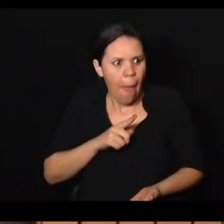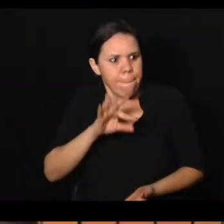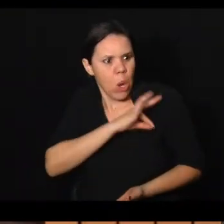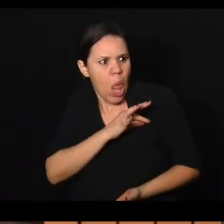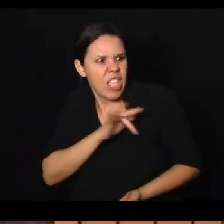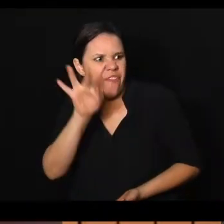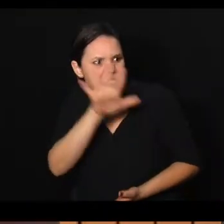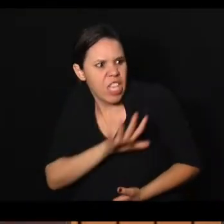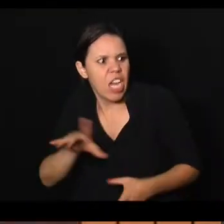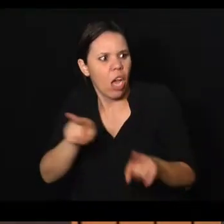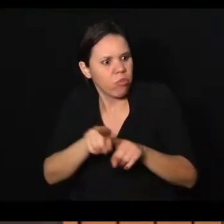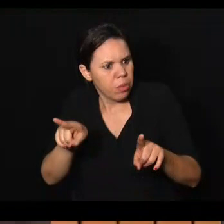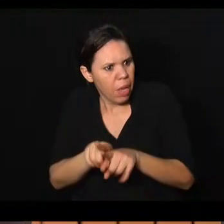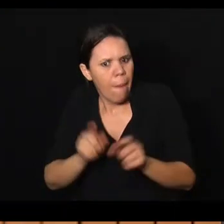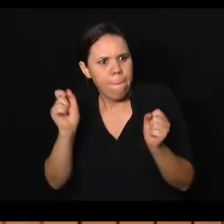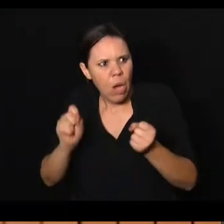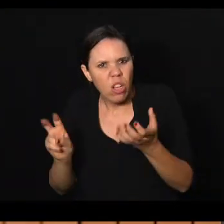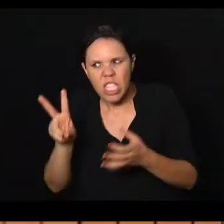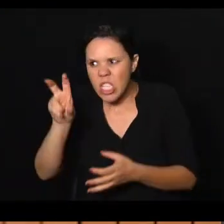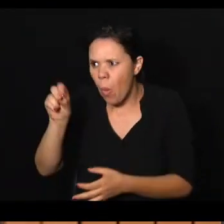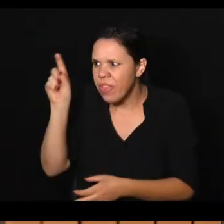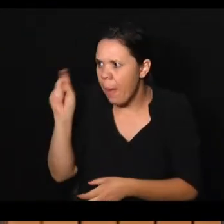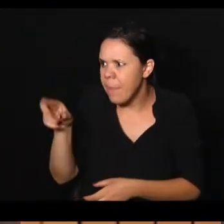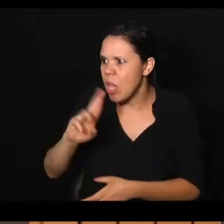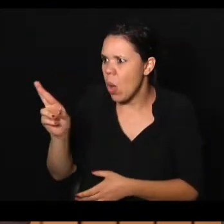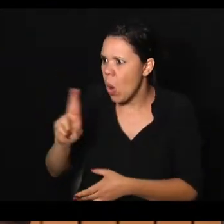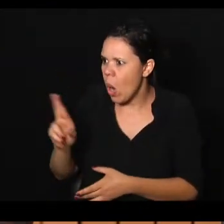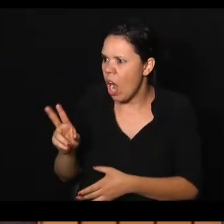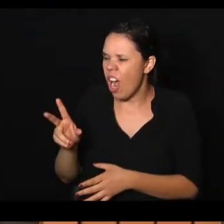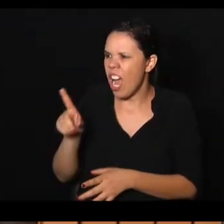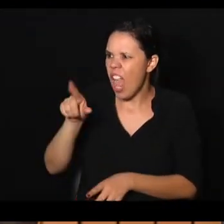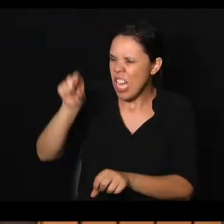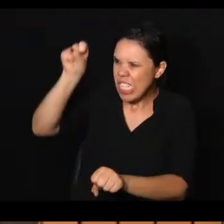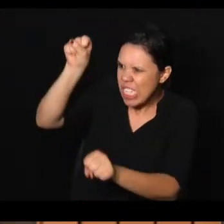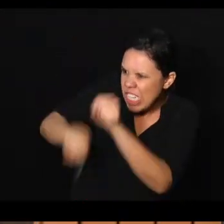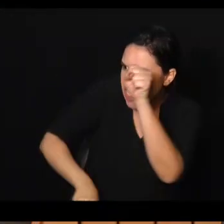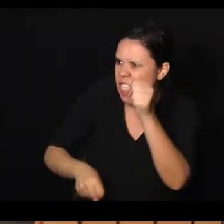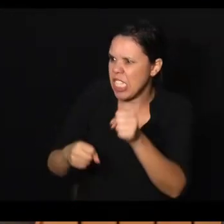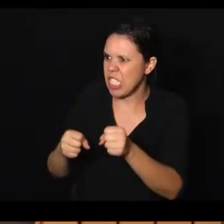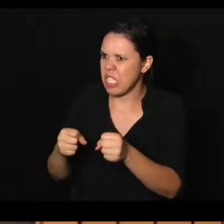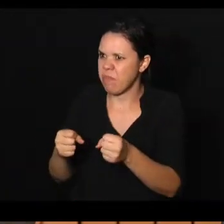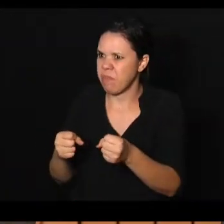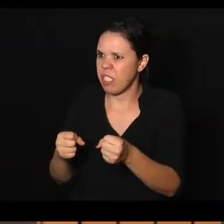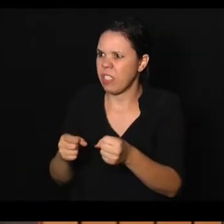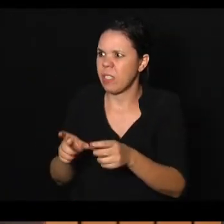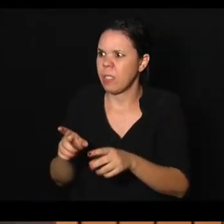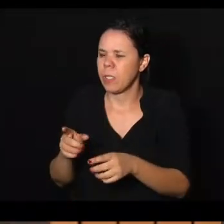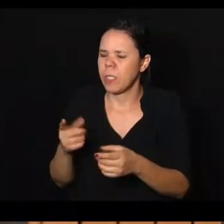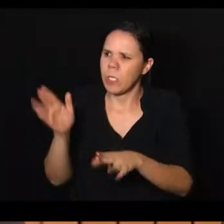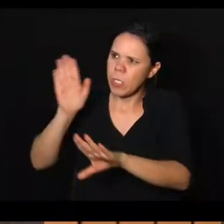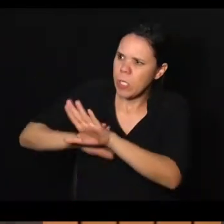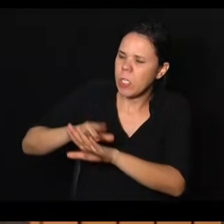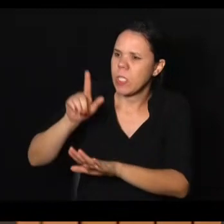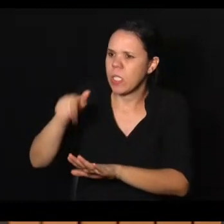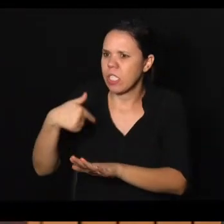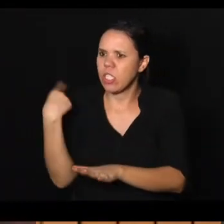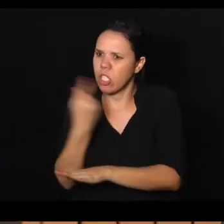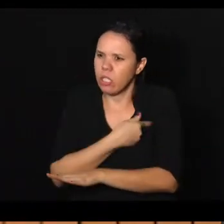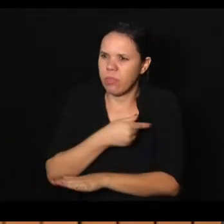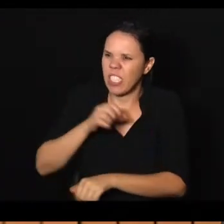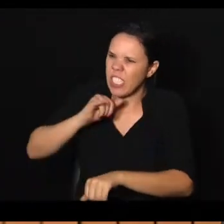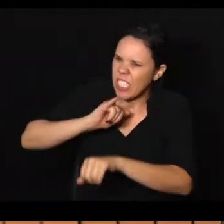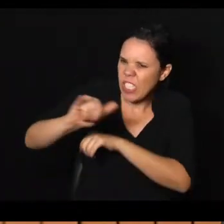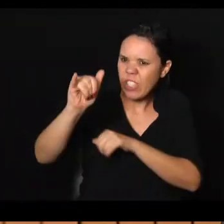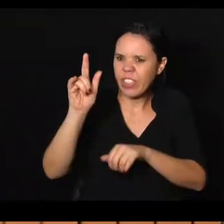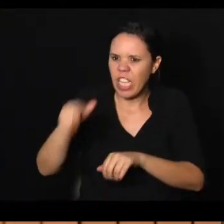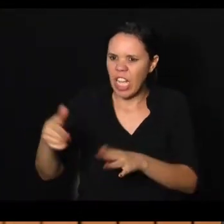custar até R$50 mil no Brasil. O crime organizado está por trás disso. E nós temos que mandar um recado para o